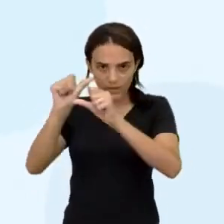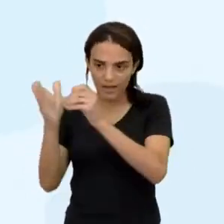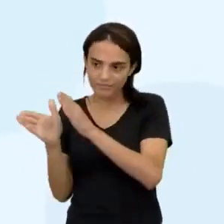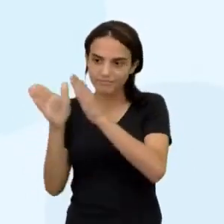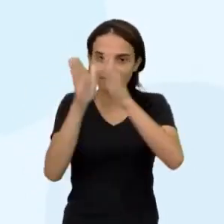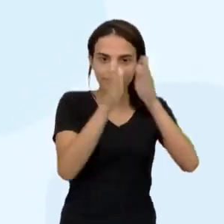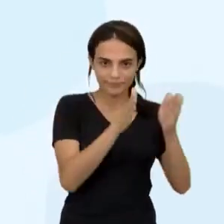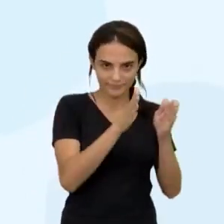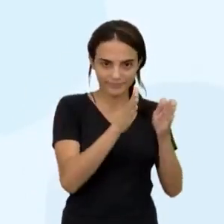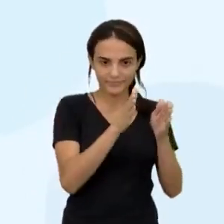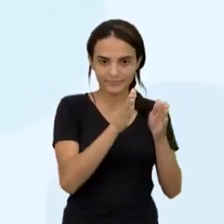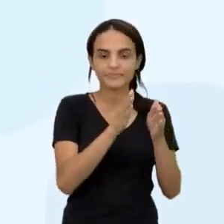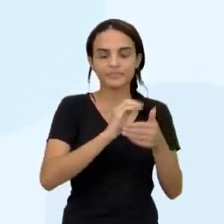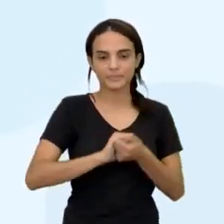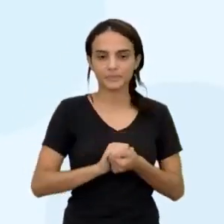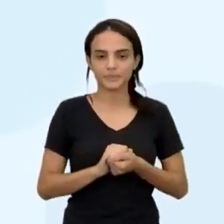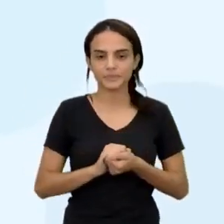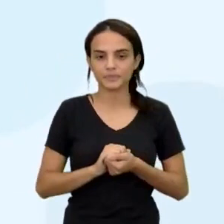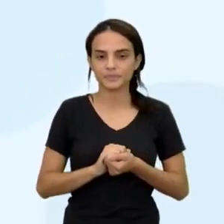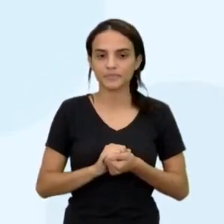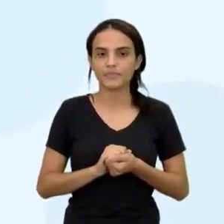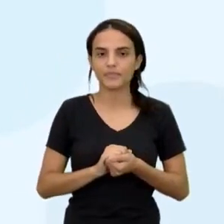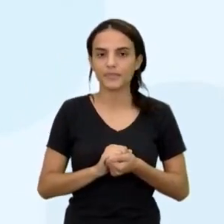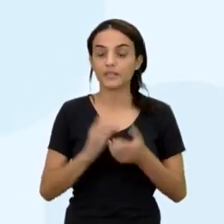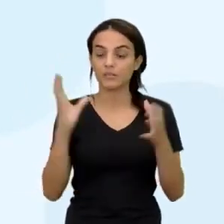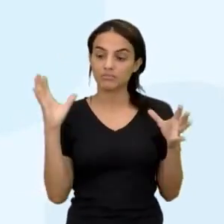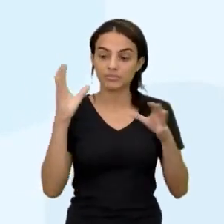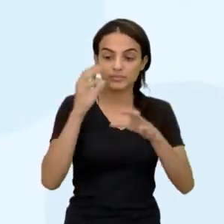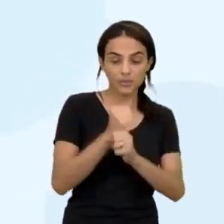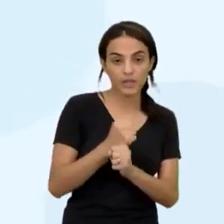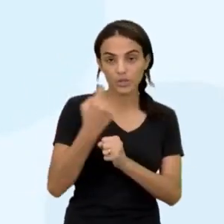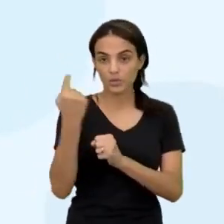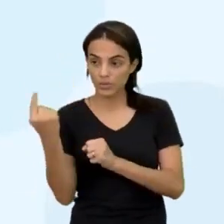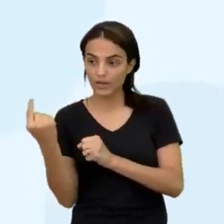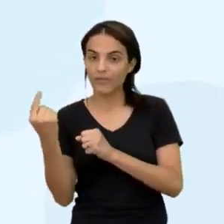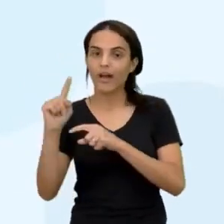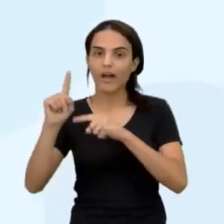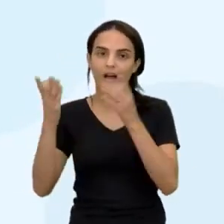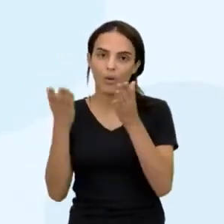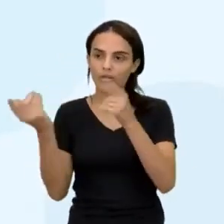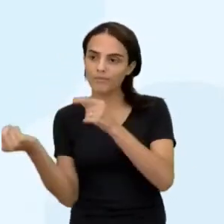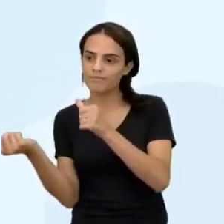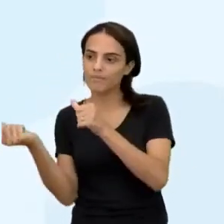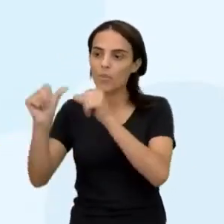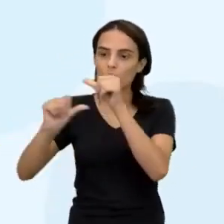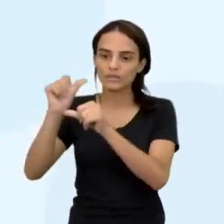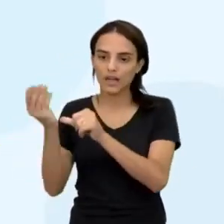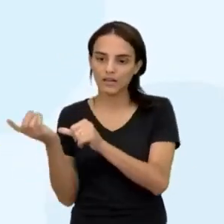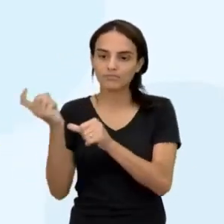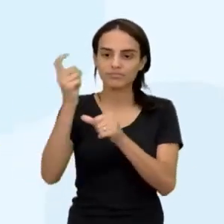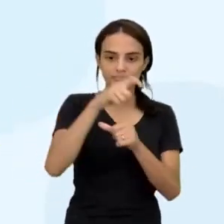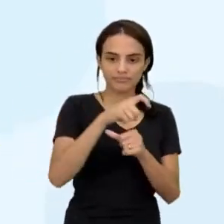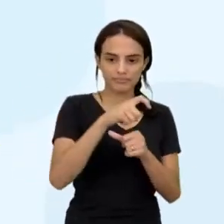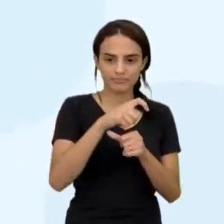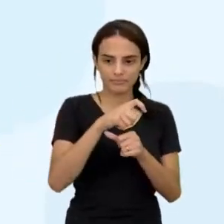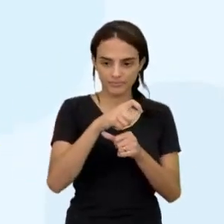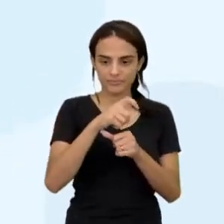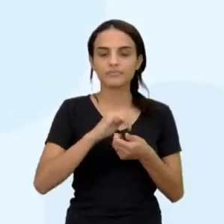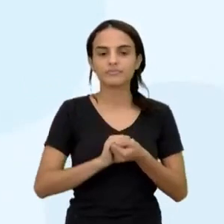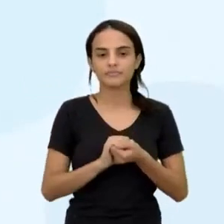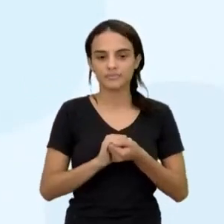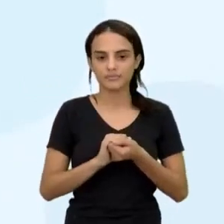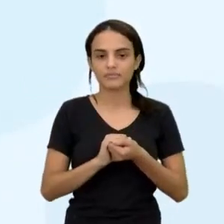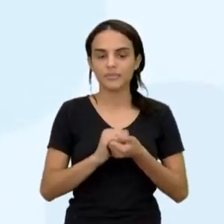ele vai trocar pela operação inversa. Então, ele está somando de um lado, ele vai para o outro lado, subtraindo, ó, para a gente manter